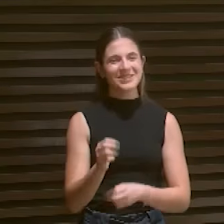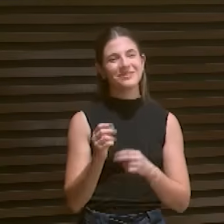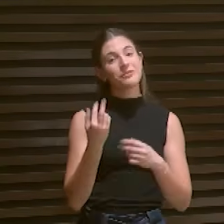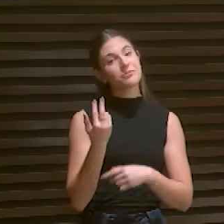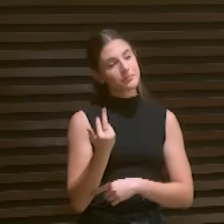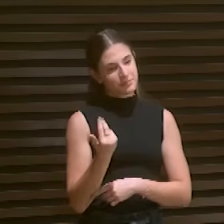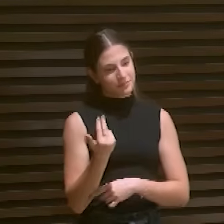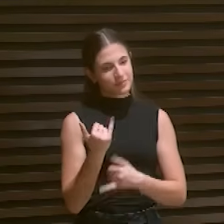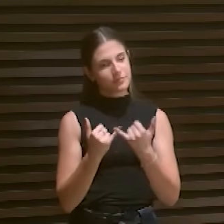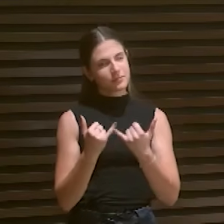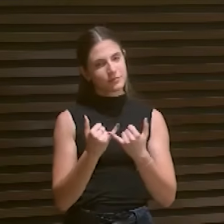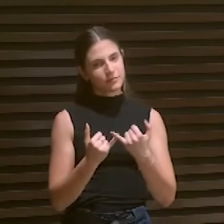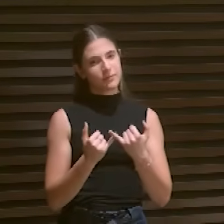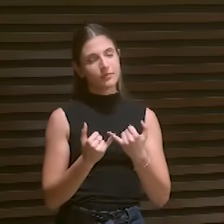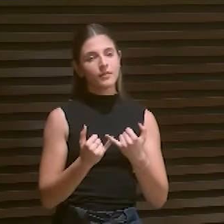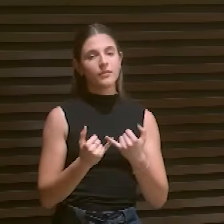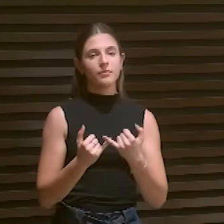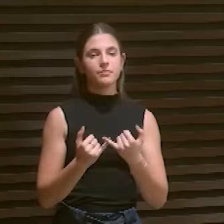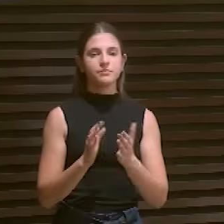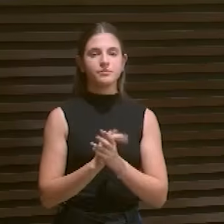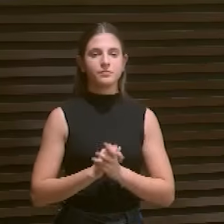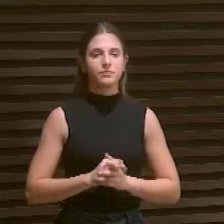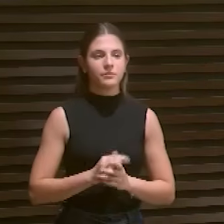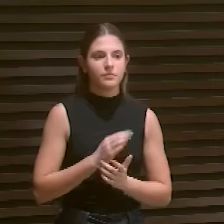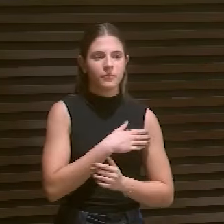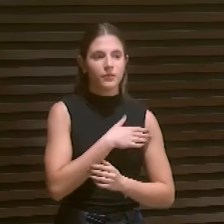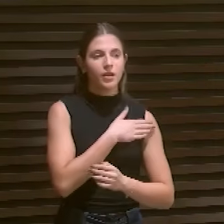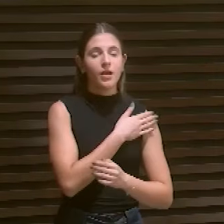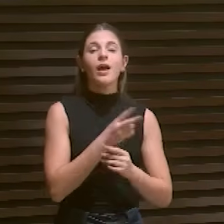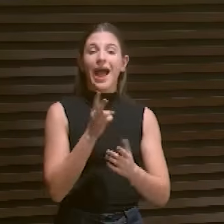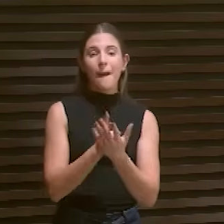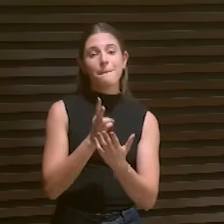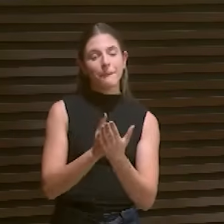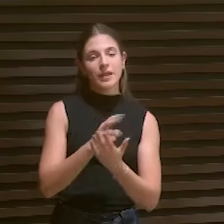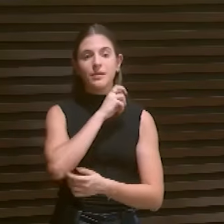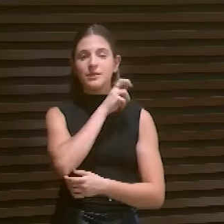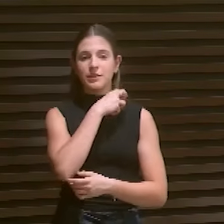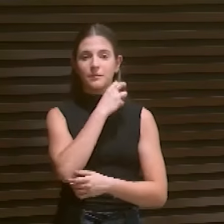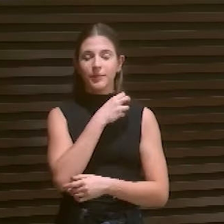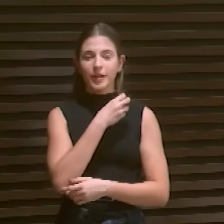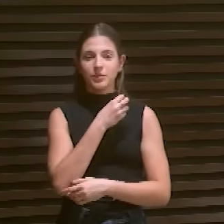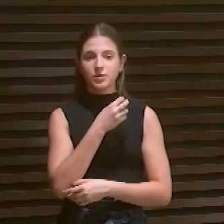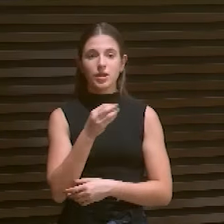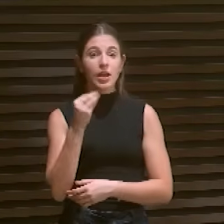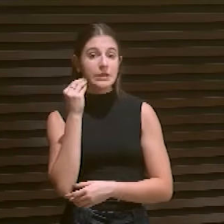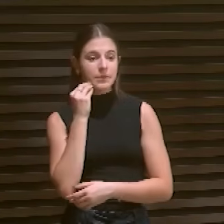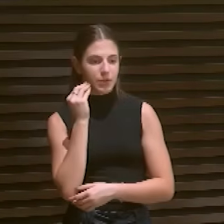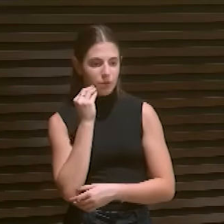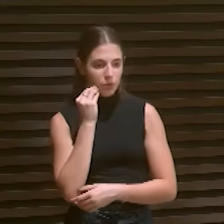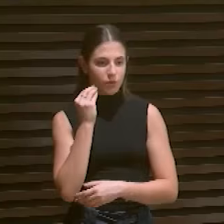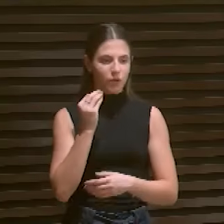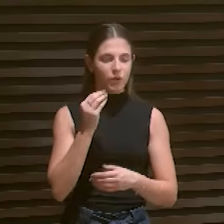por Satanás, pelos mesmos meios. A mesma serpente tentou chegar ao coração de Jesus por meio dos seus